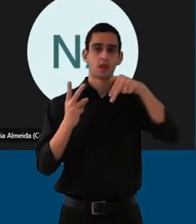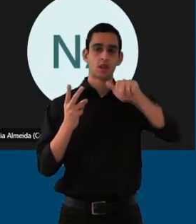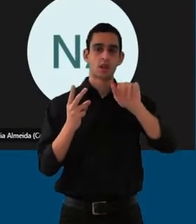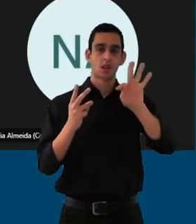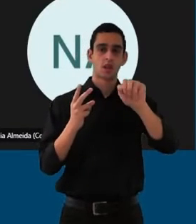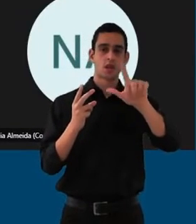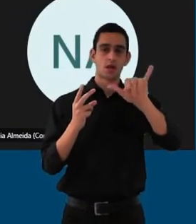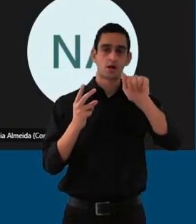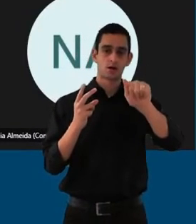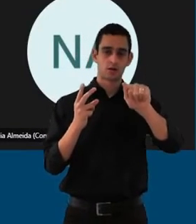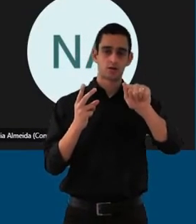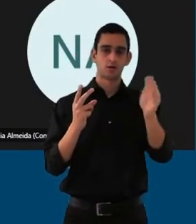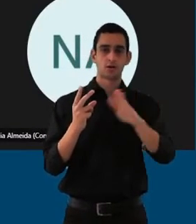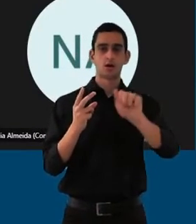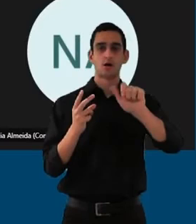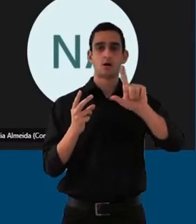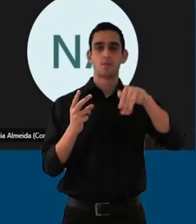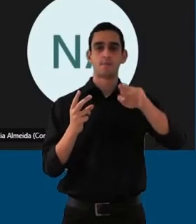Almeida.